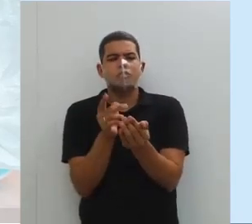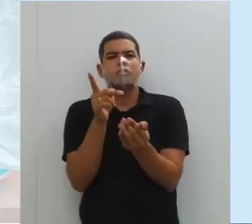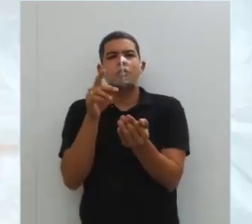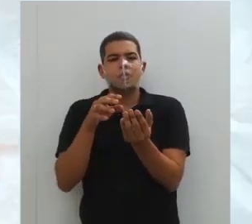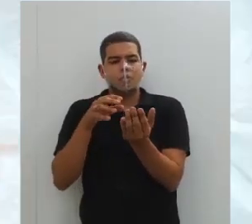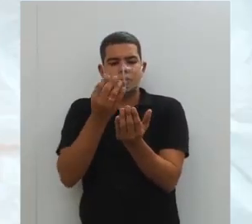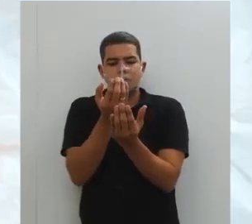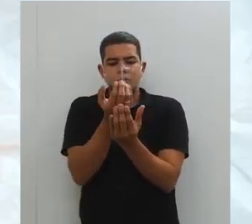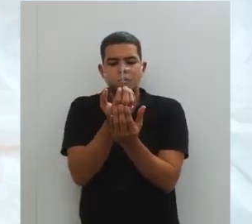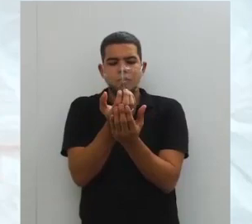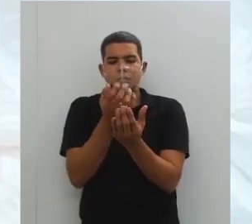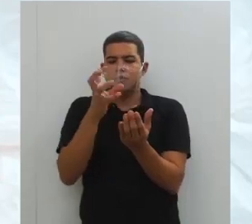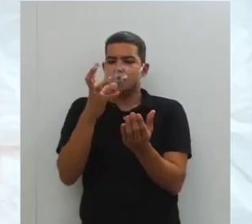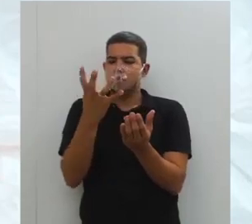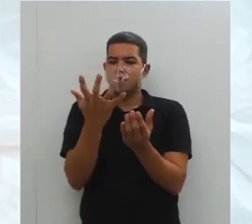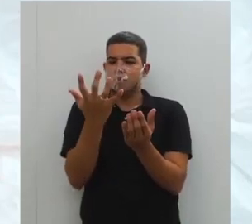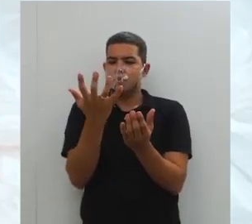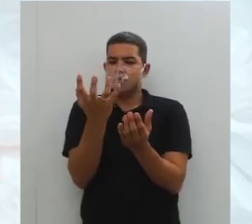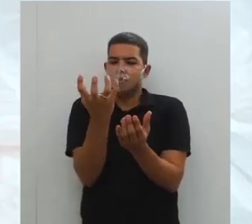mão de vocês, mais ou menos.